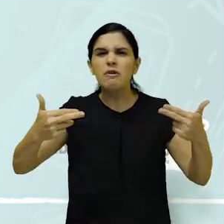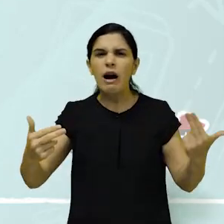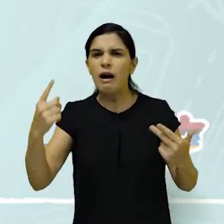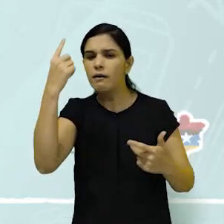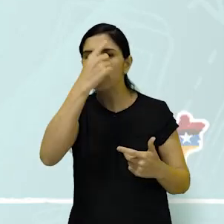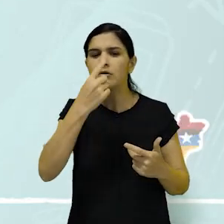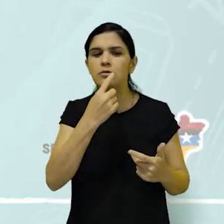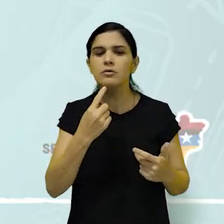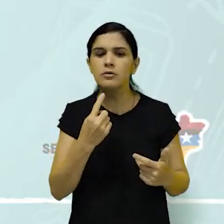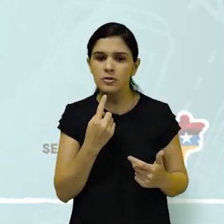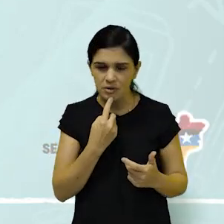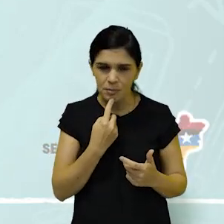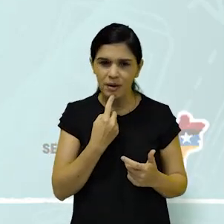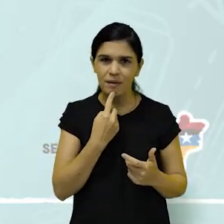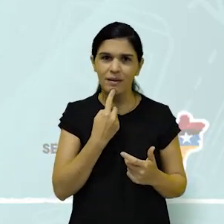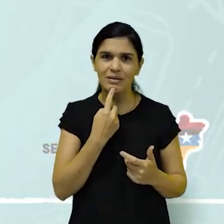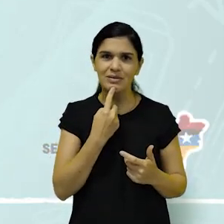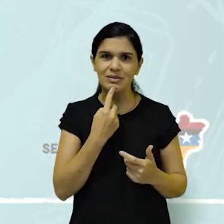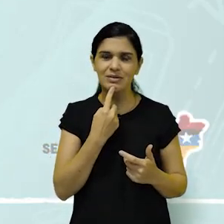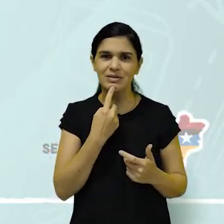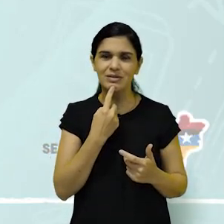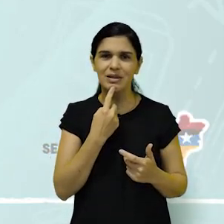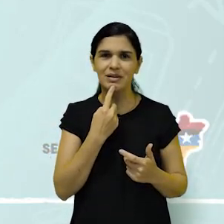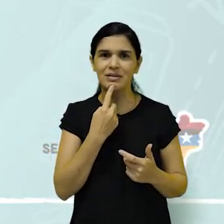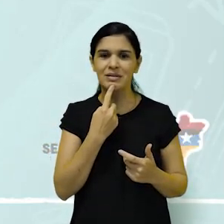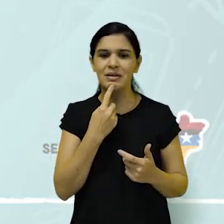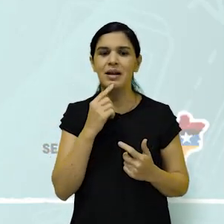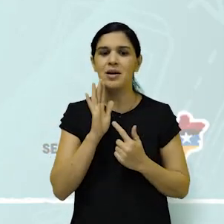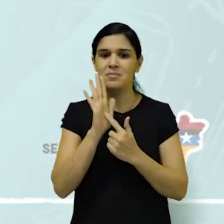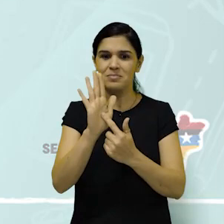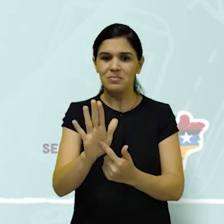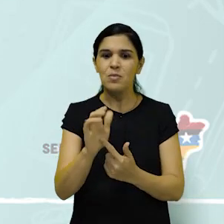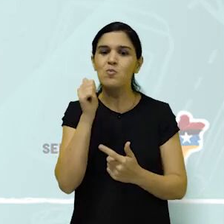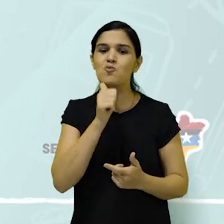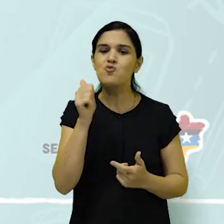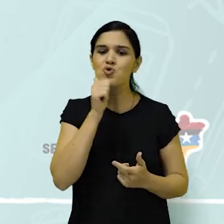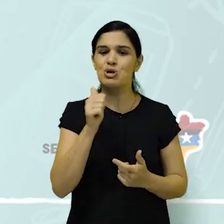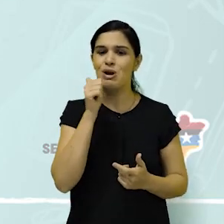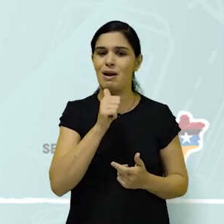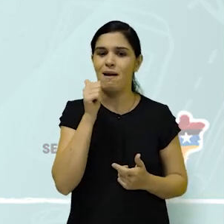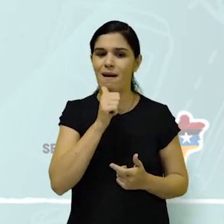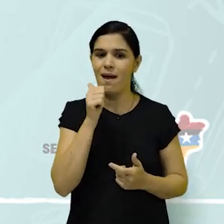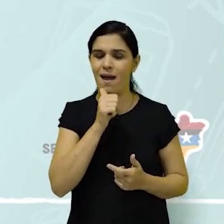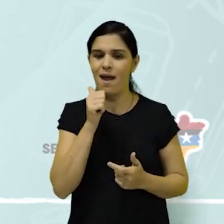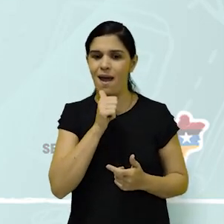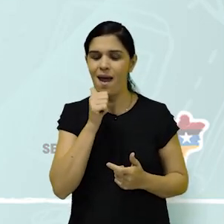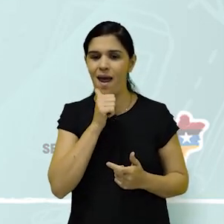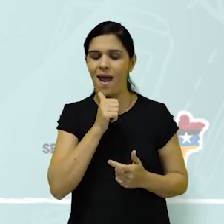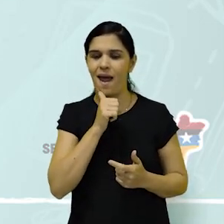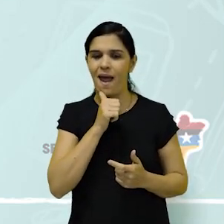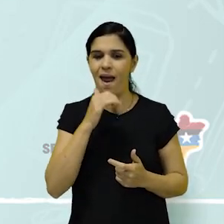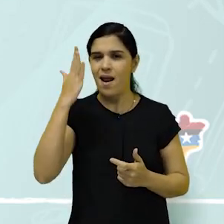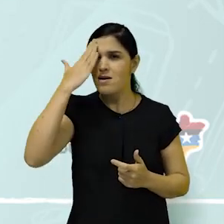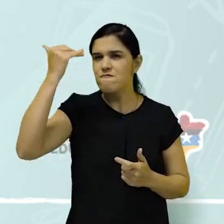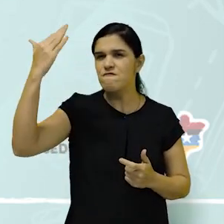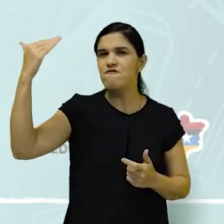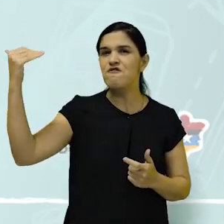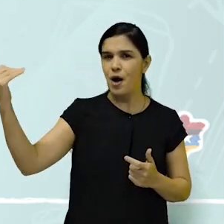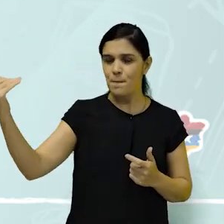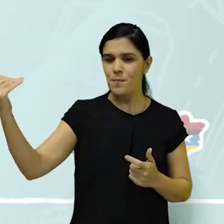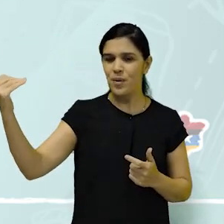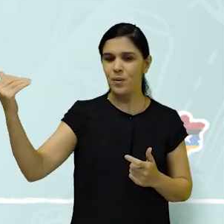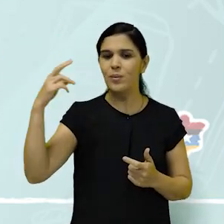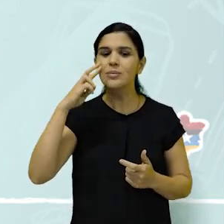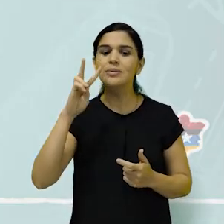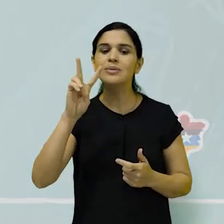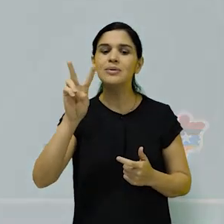conceito de beleza. Coloquei aqui a imagem de 5 mulheres. E eu peço que vocês analisem, que vocês